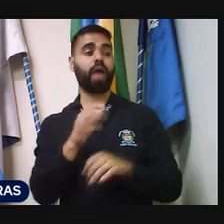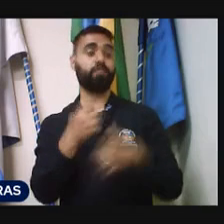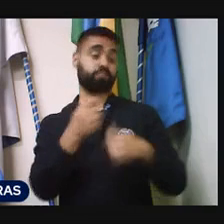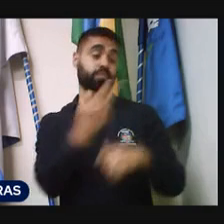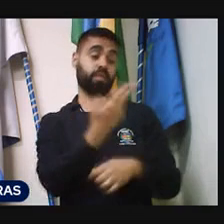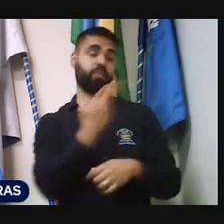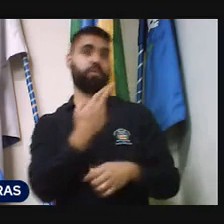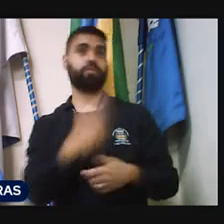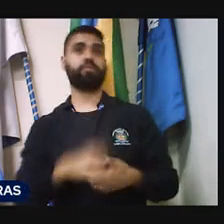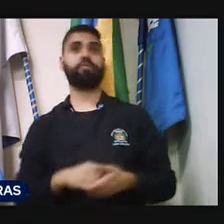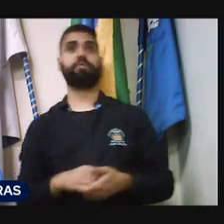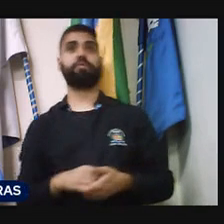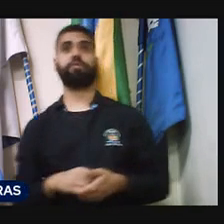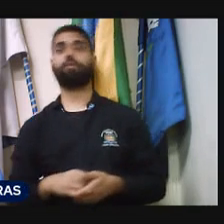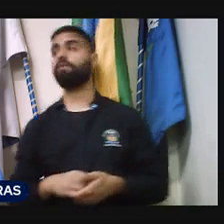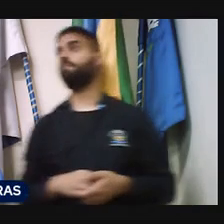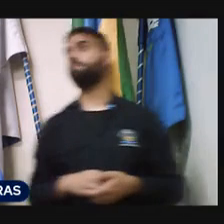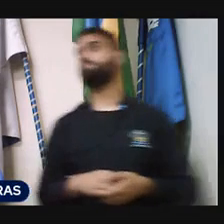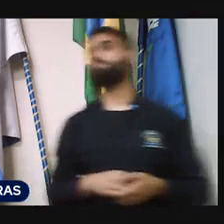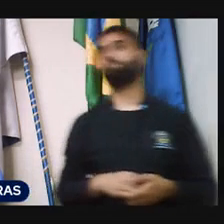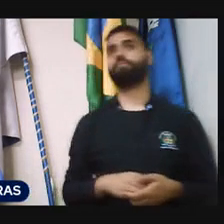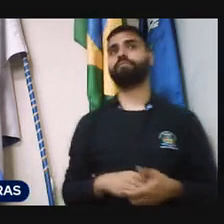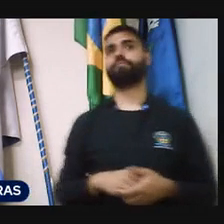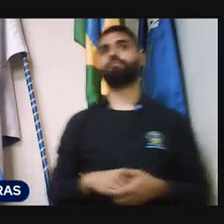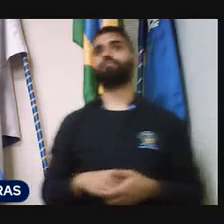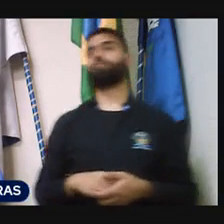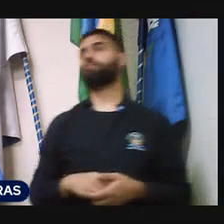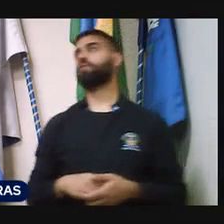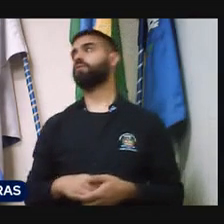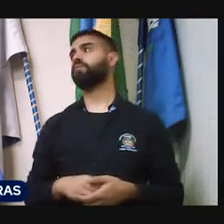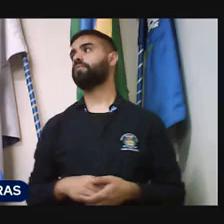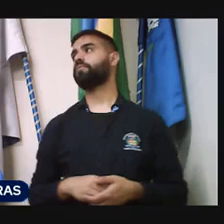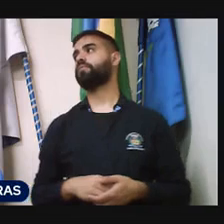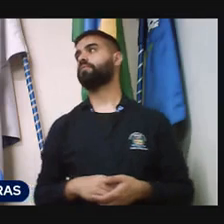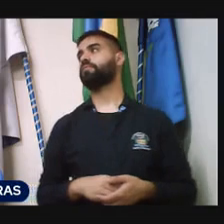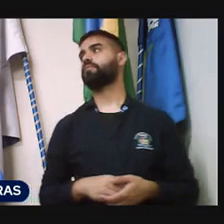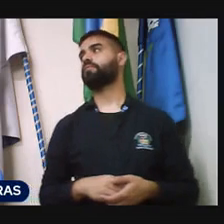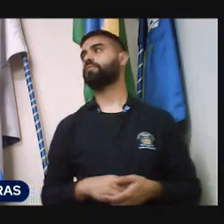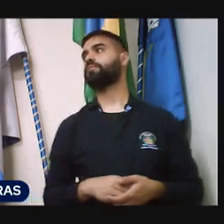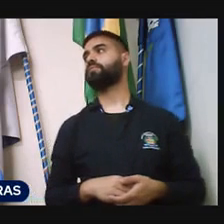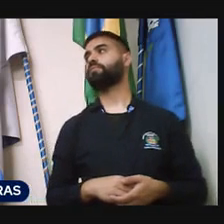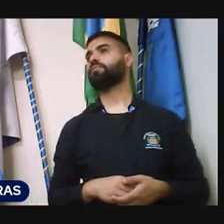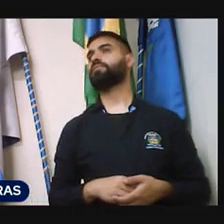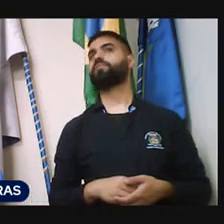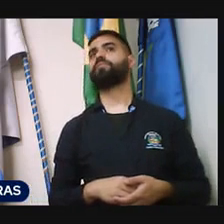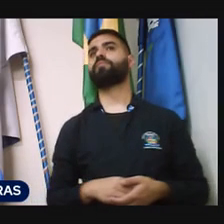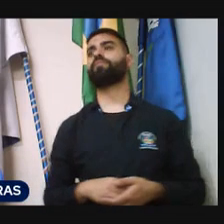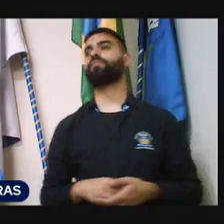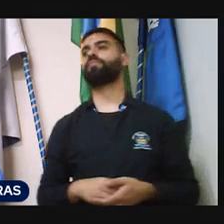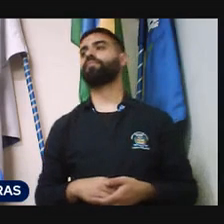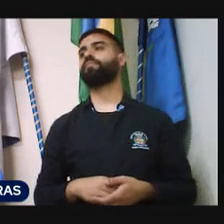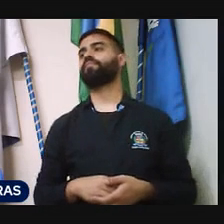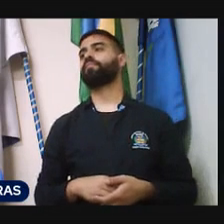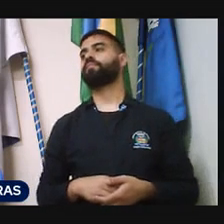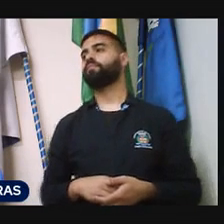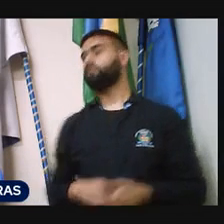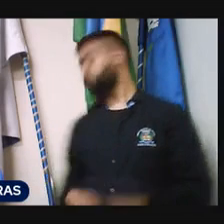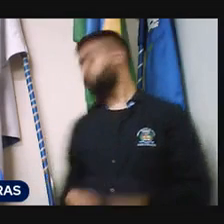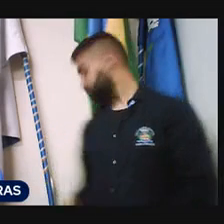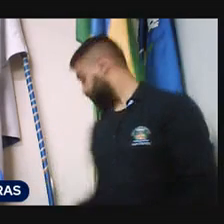sair e então será encaminhada à Comissão de Justiça e redação